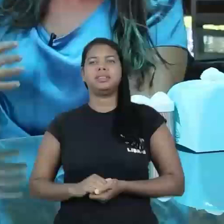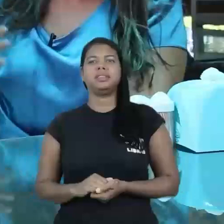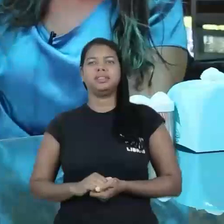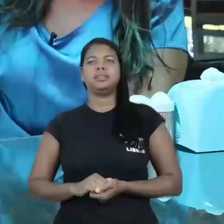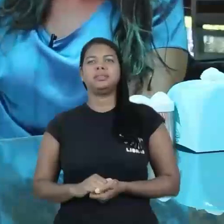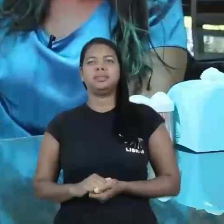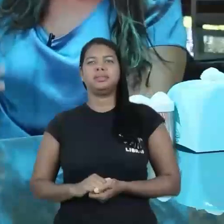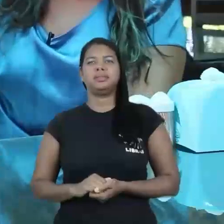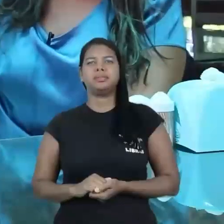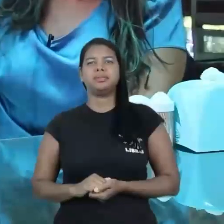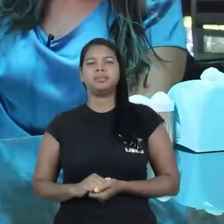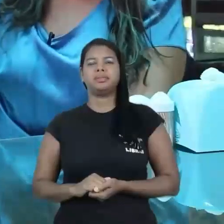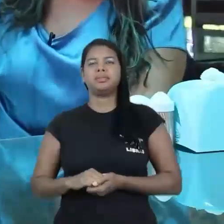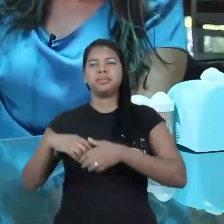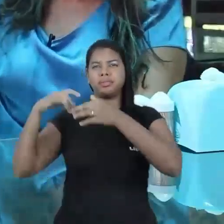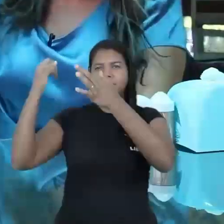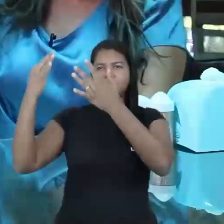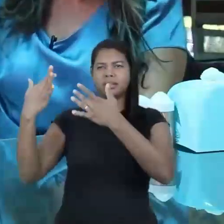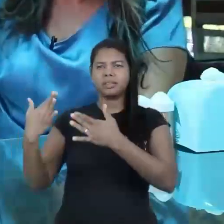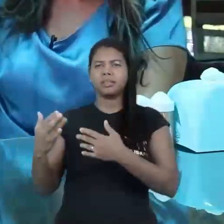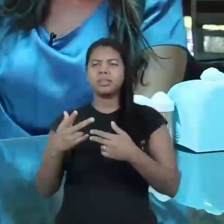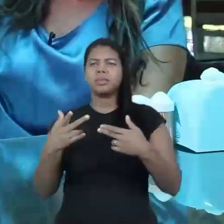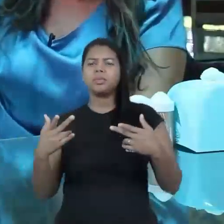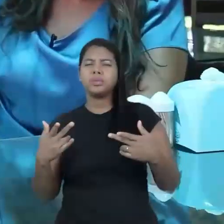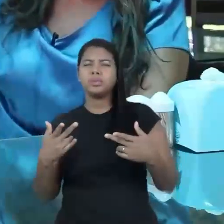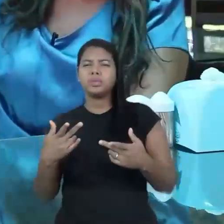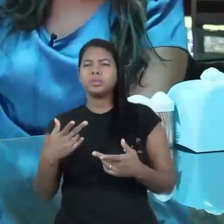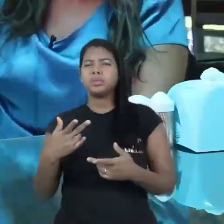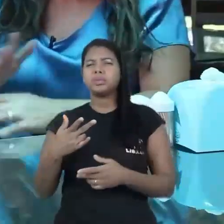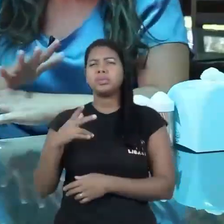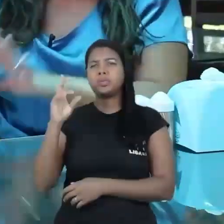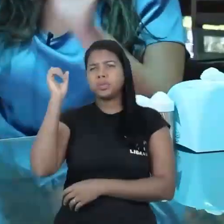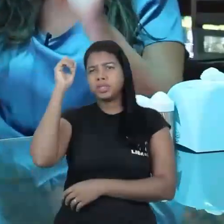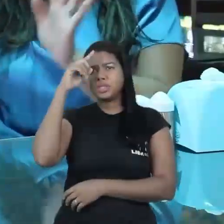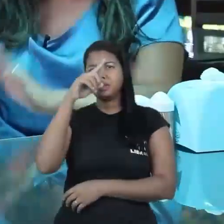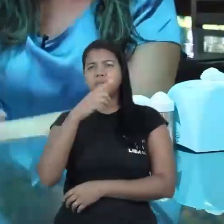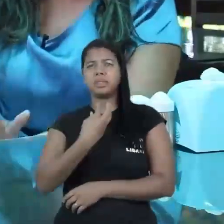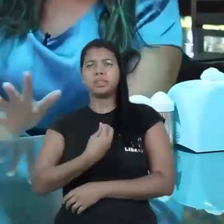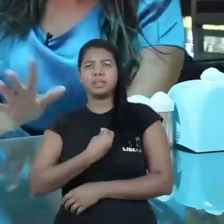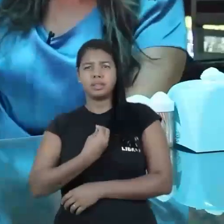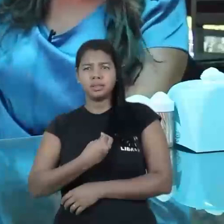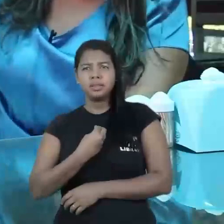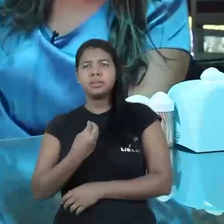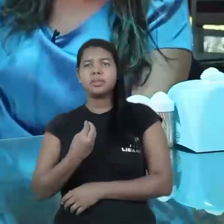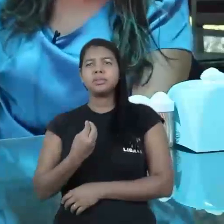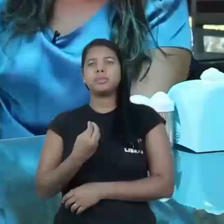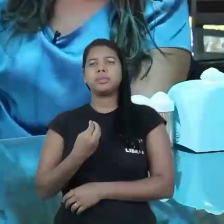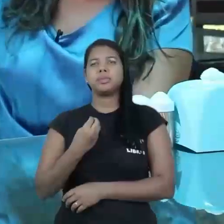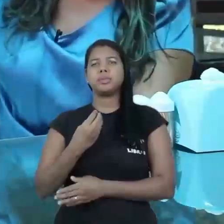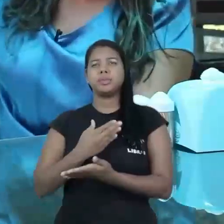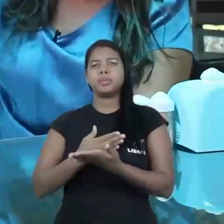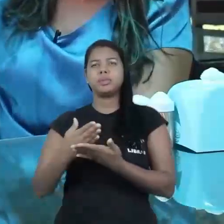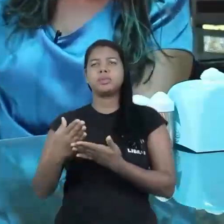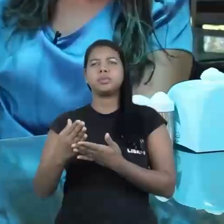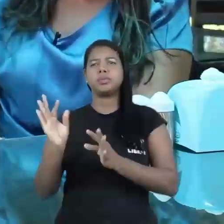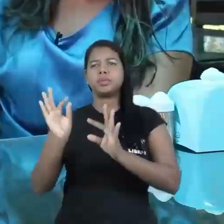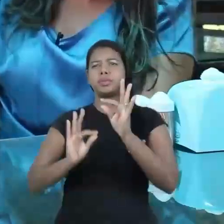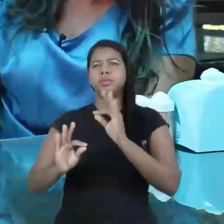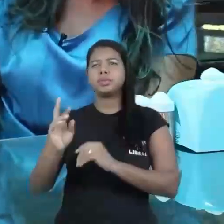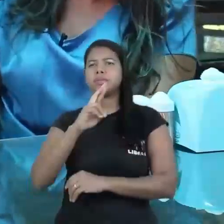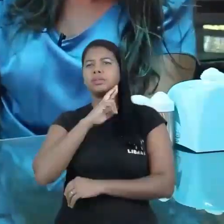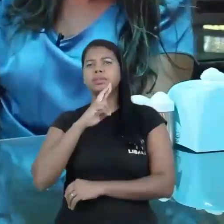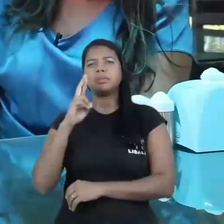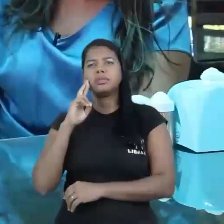prévia, me contou aí de algumas frustrações iniciais, mas que agora ele tomou um rumo